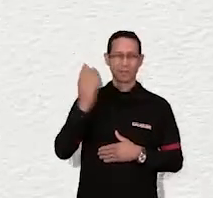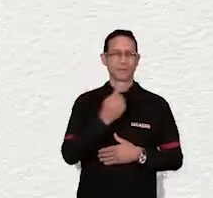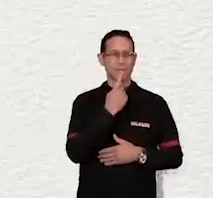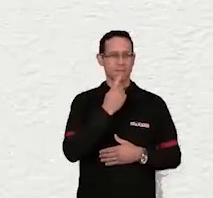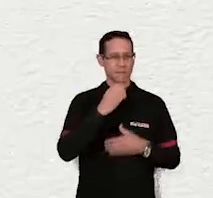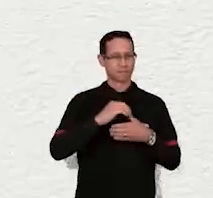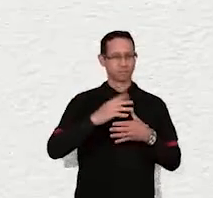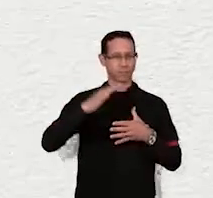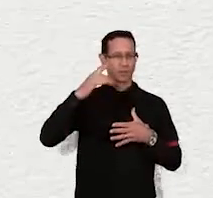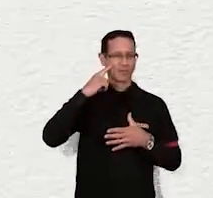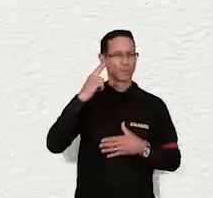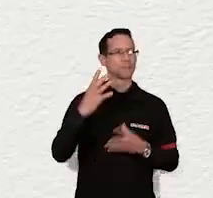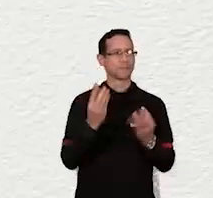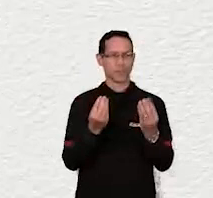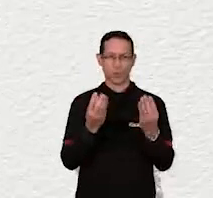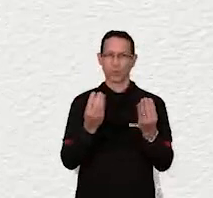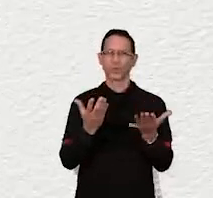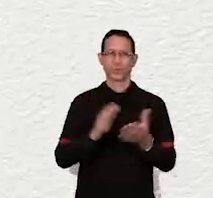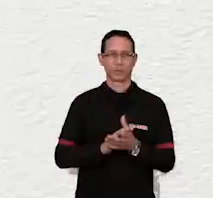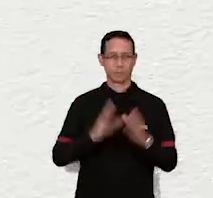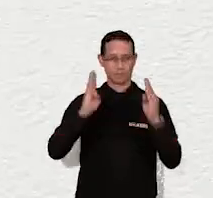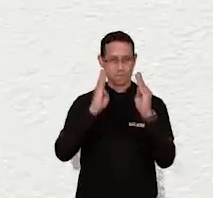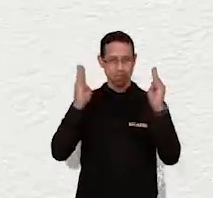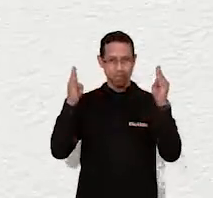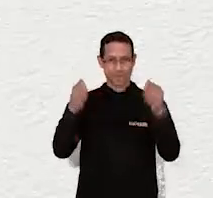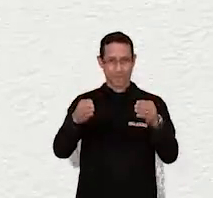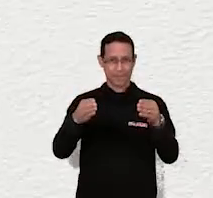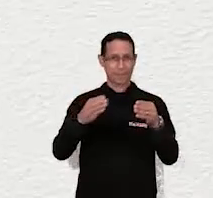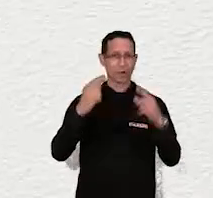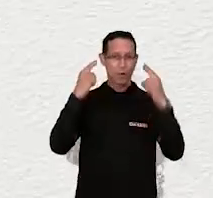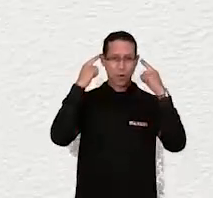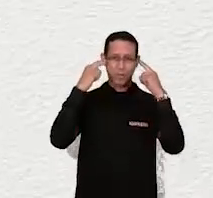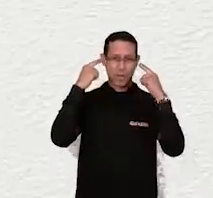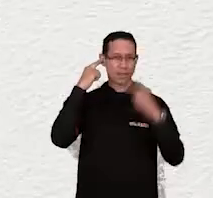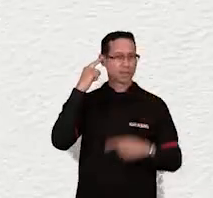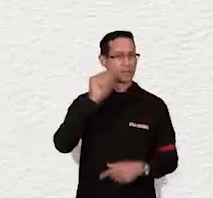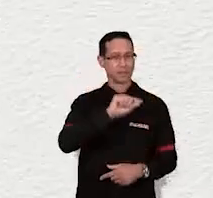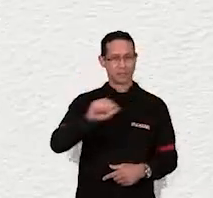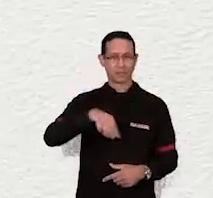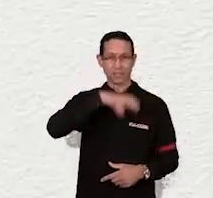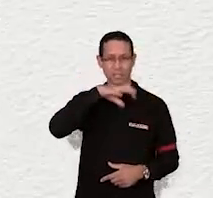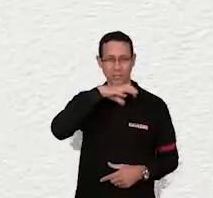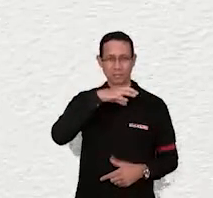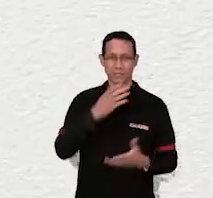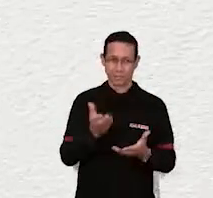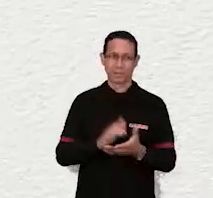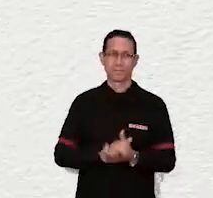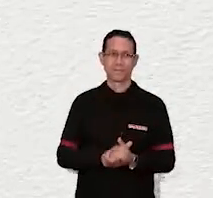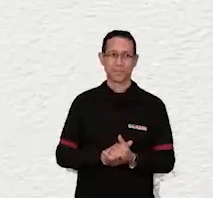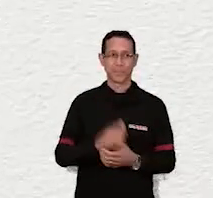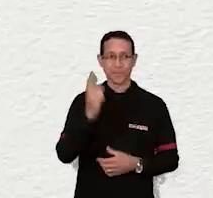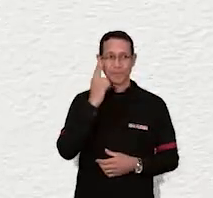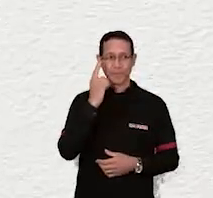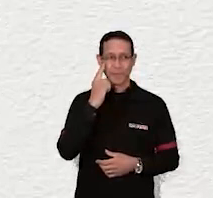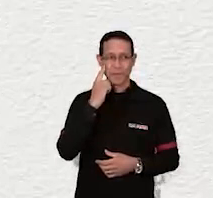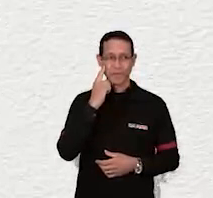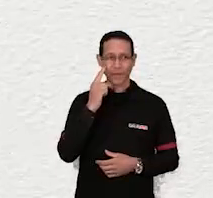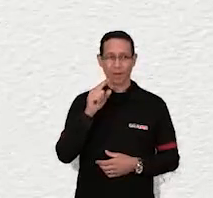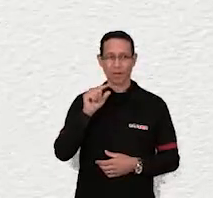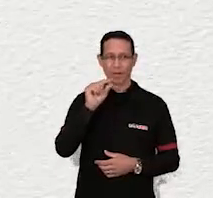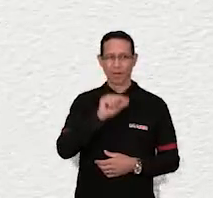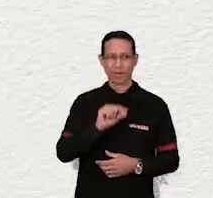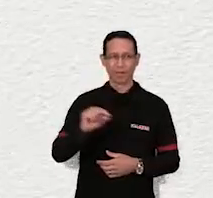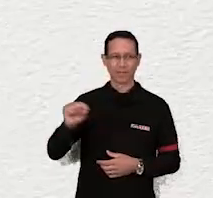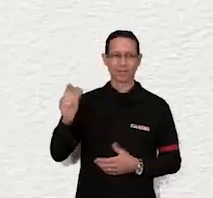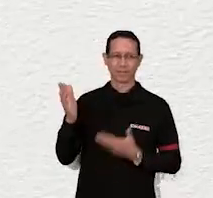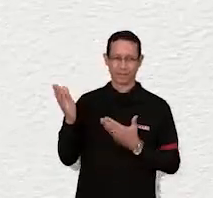inflamada, né? A gente vai ficar aqui super concentrado nas orelhas, mas que a gente né, basta olhar de lado, basta olhar o resto do